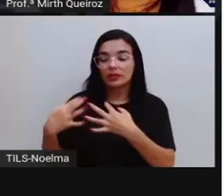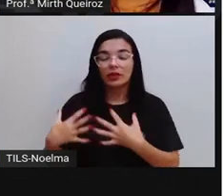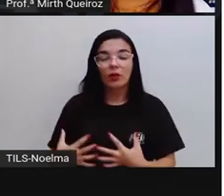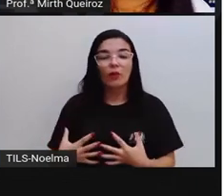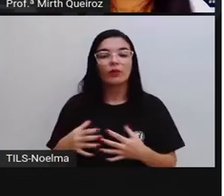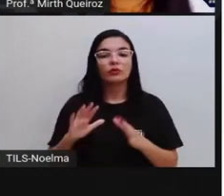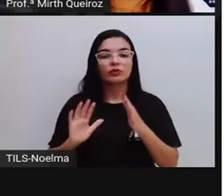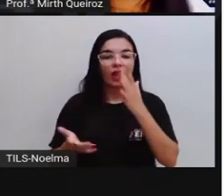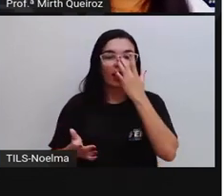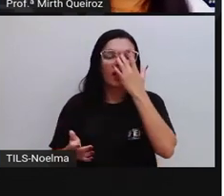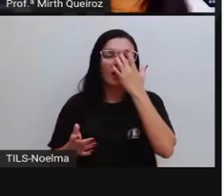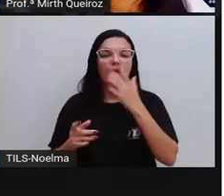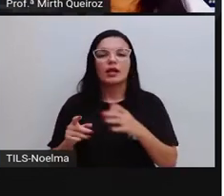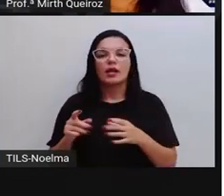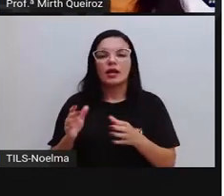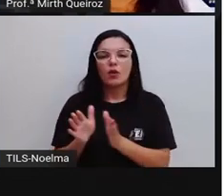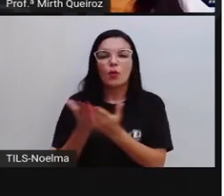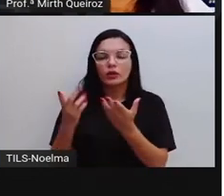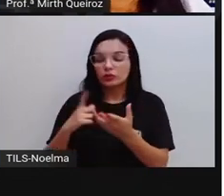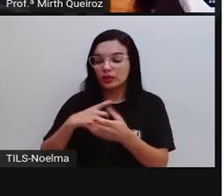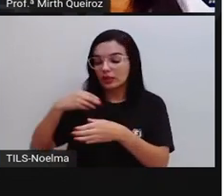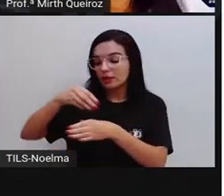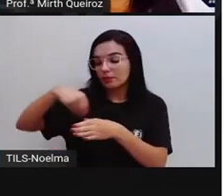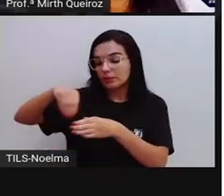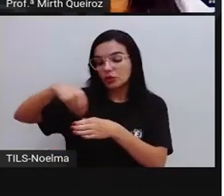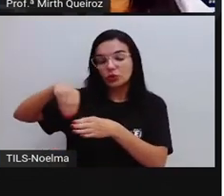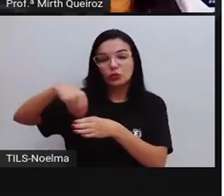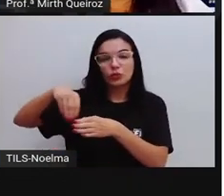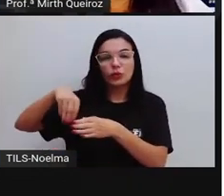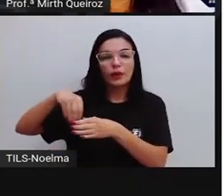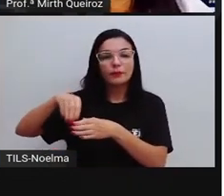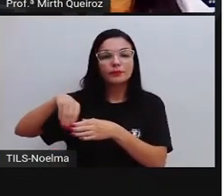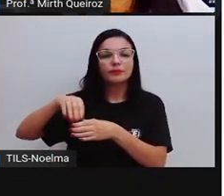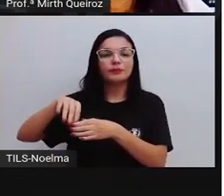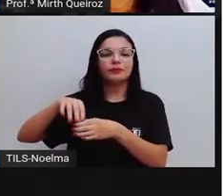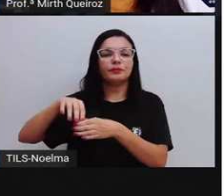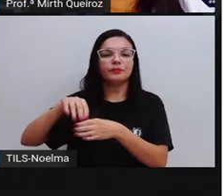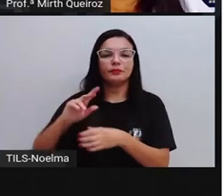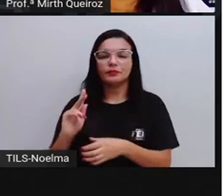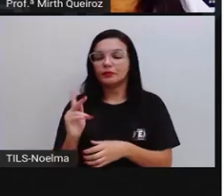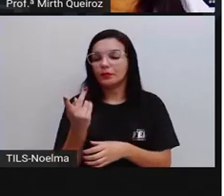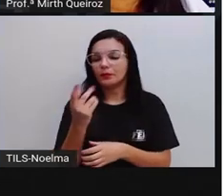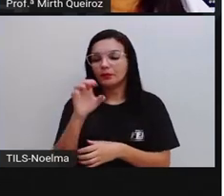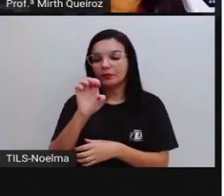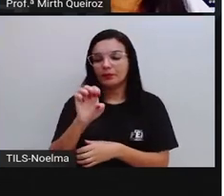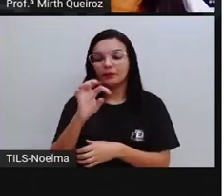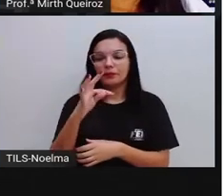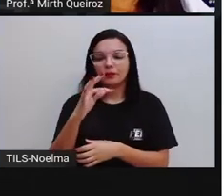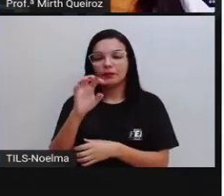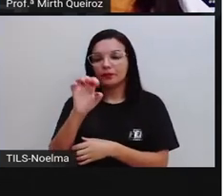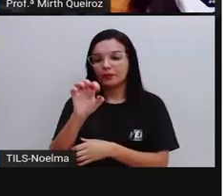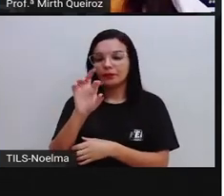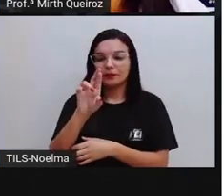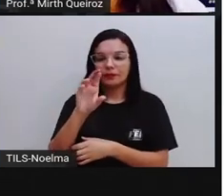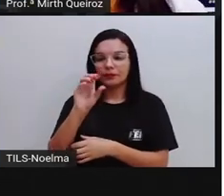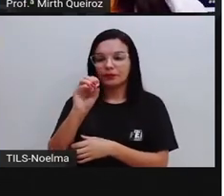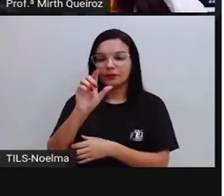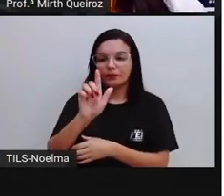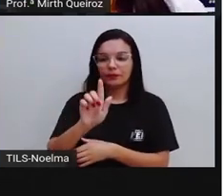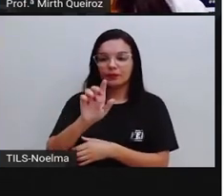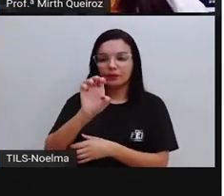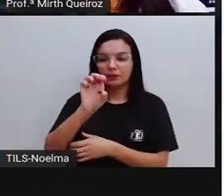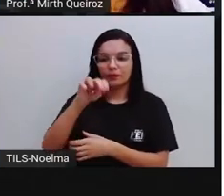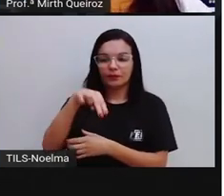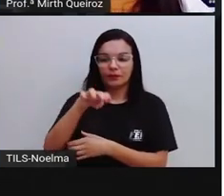substância pura, que é quando a gente coloca a água e o gelo, por exemplo, né? Nós vamos ter mais de um componente na mesma